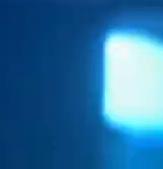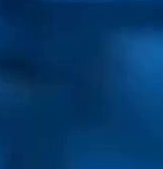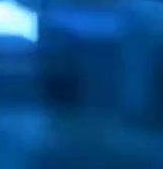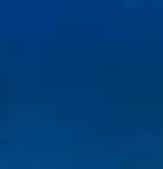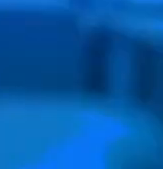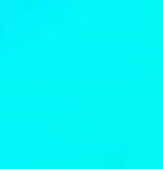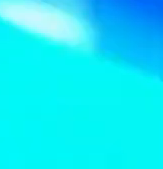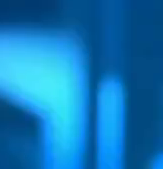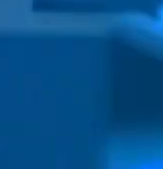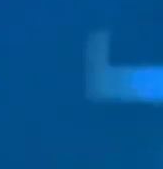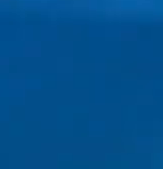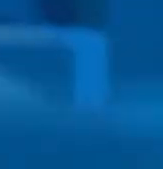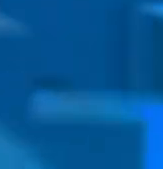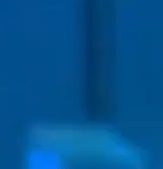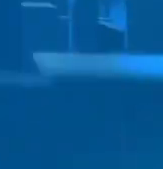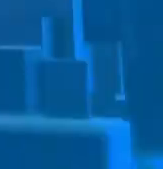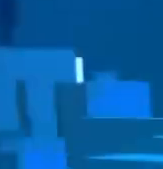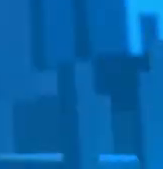Música